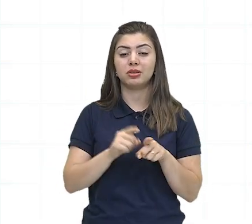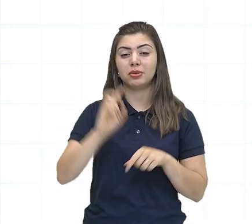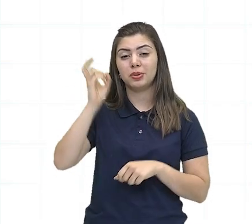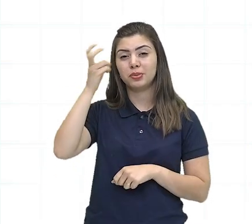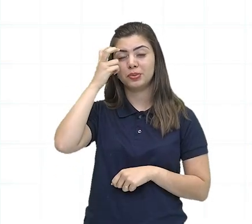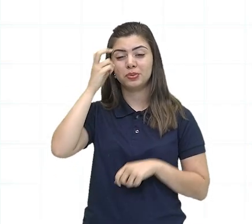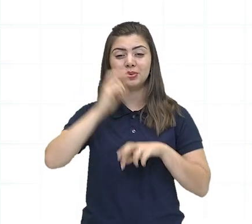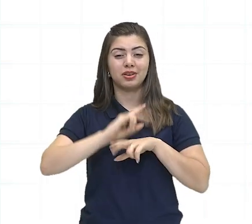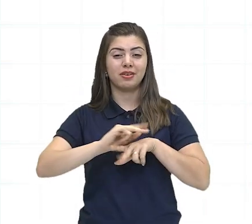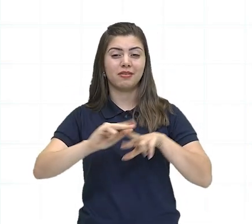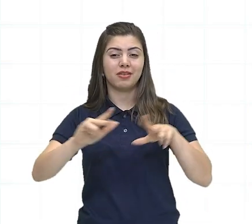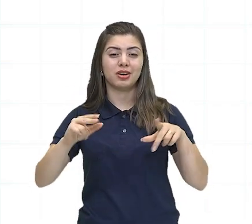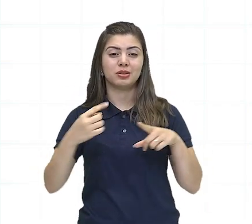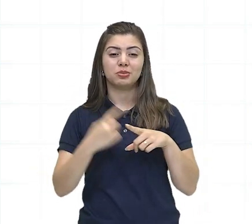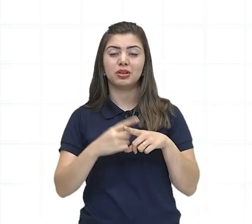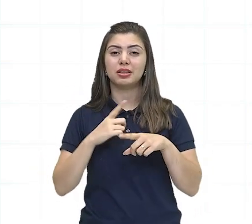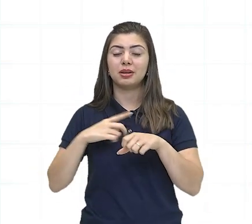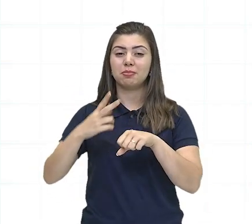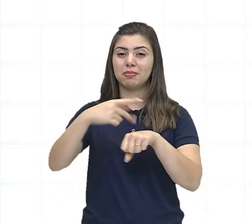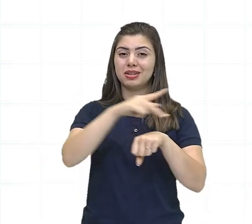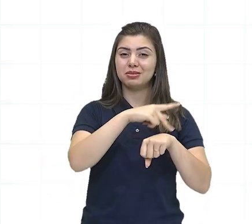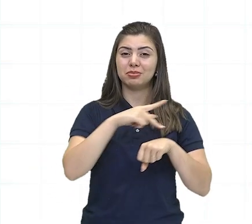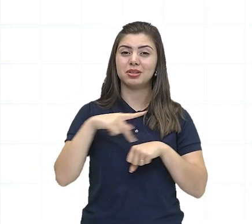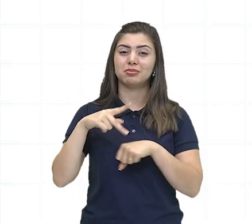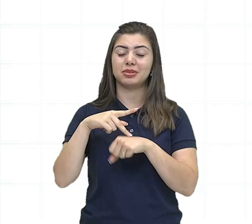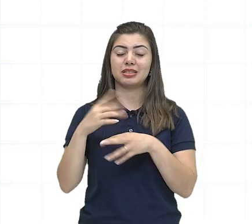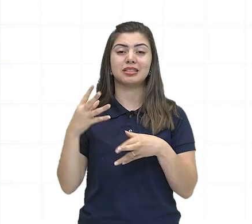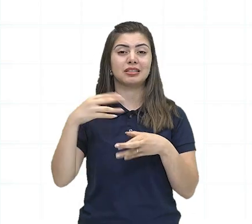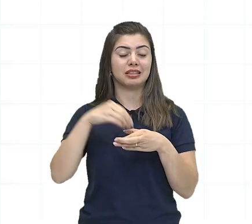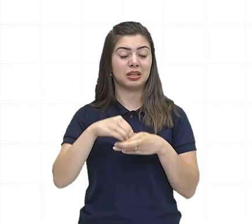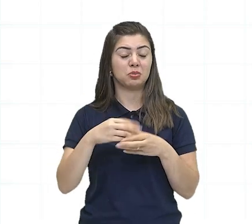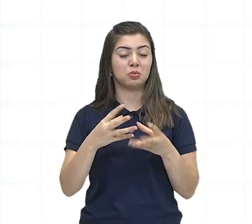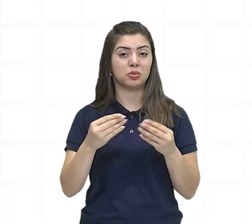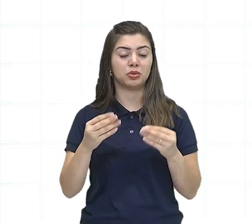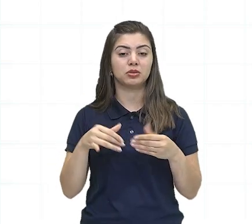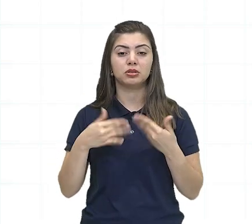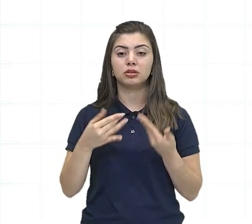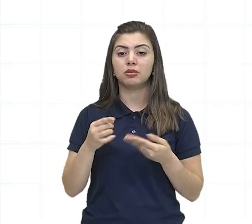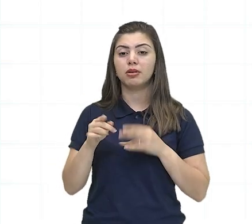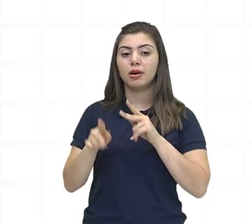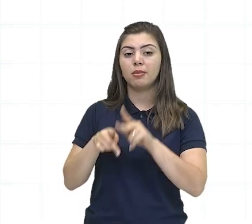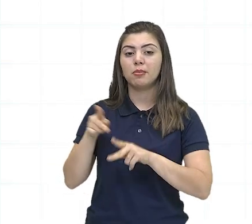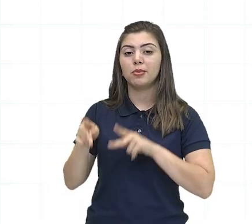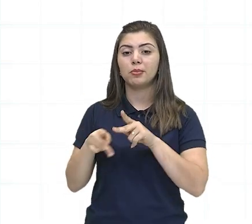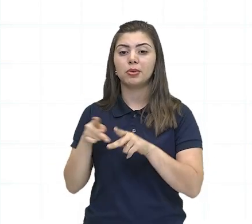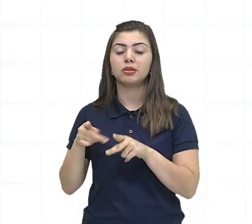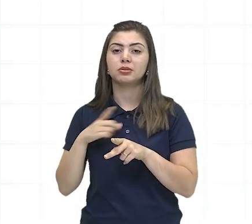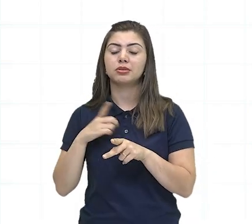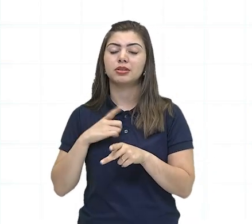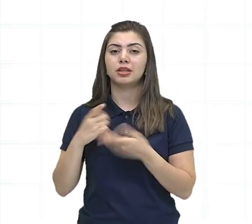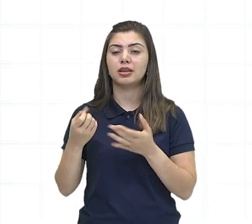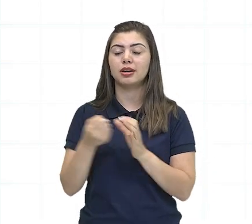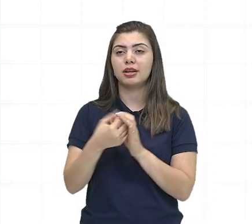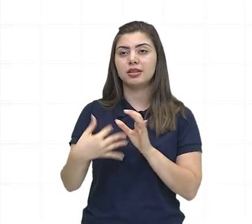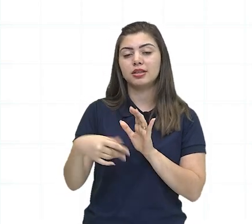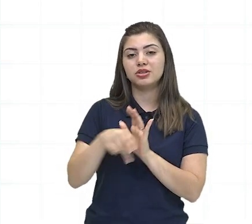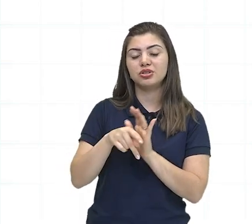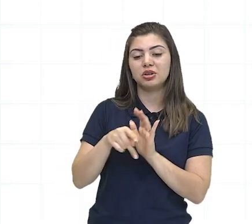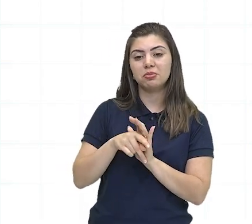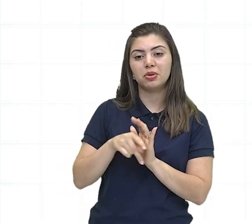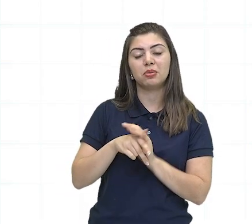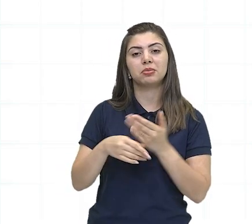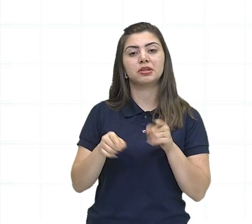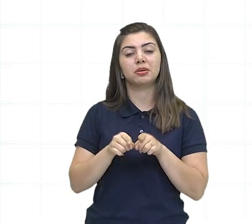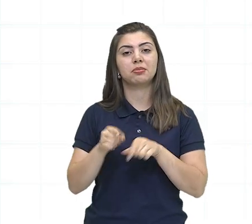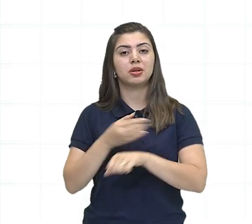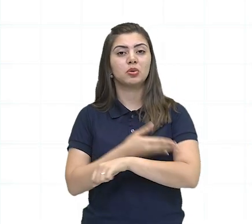cultural, pois são muitos países que a compõem. Dessa forma, suas populações possuem particularidades e costumes